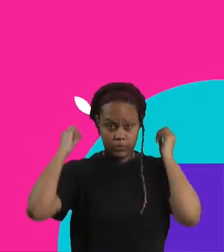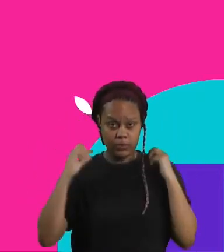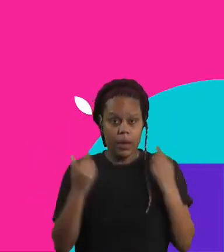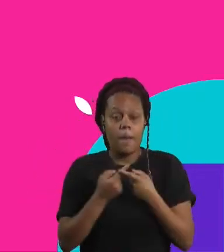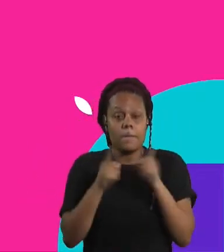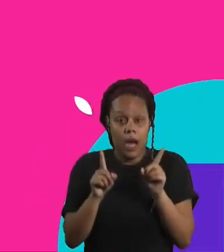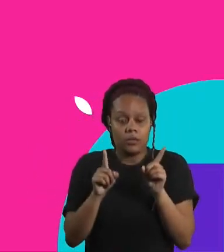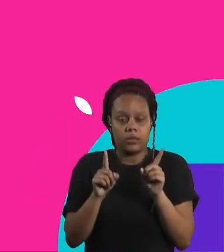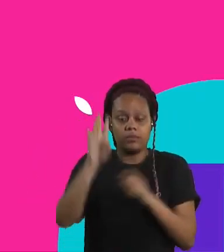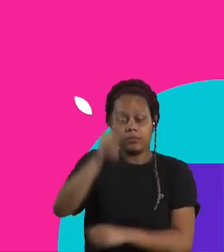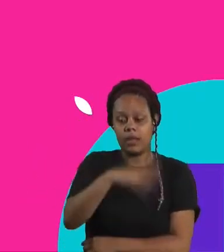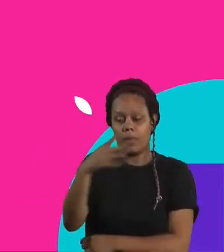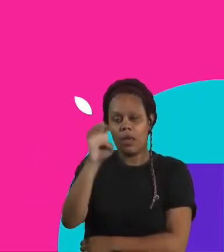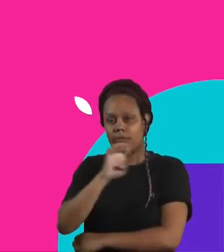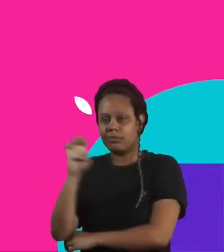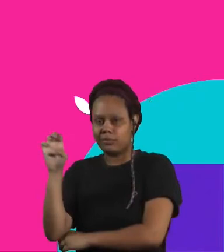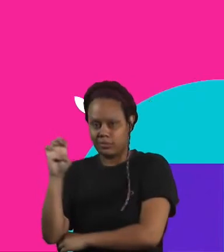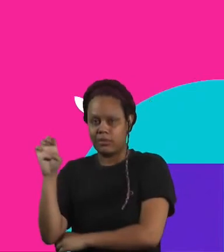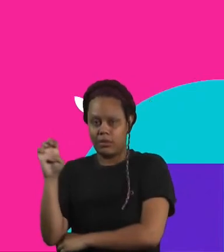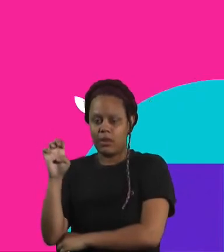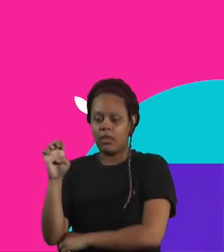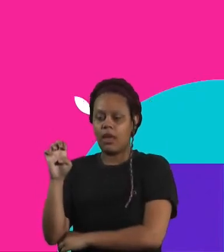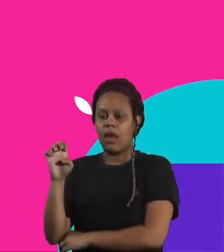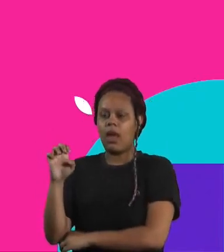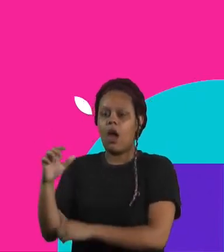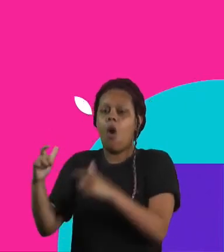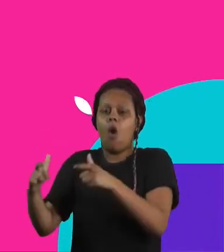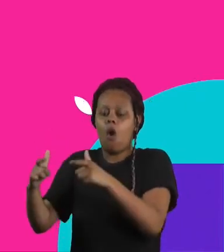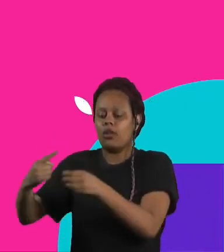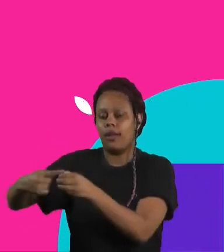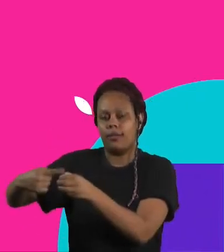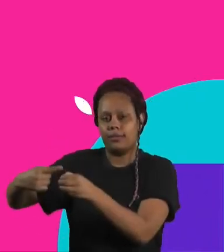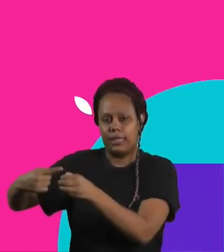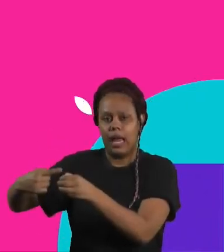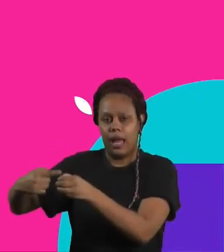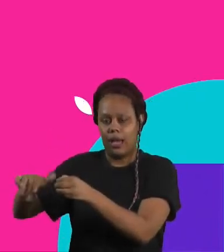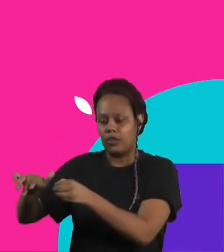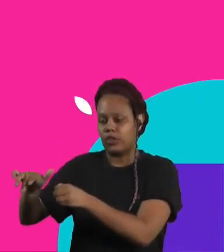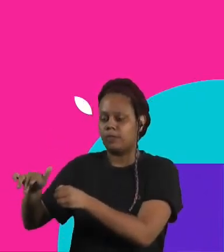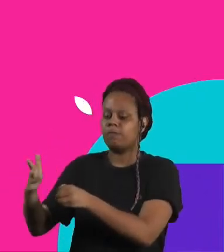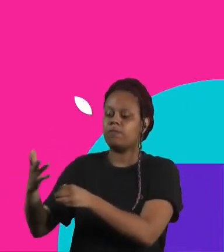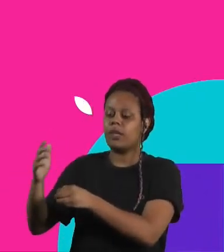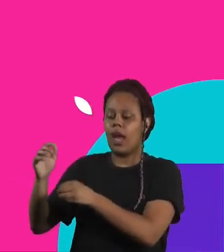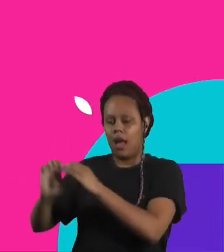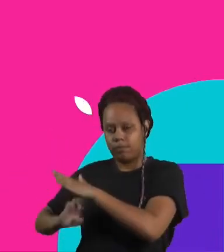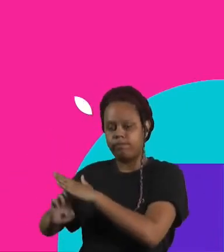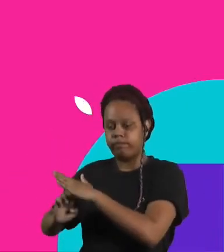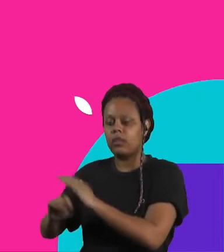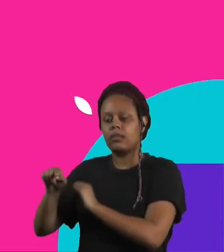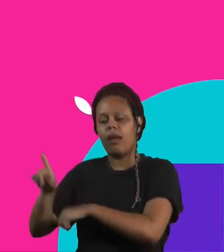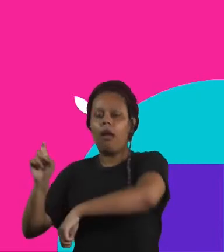são os IDHs de municípios onde a gente está inserida, e aí a gente tem uma divisão, então, por questão de tempo, o tempo que a